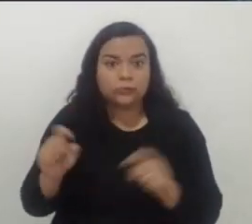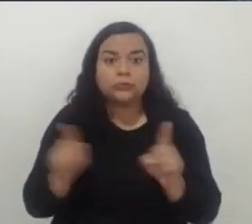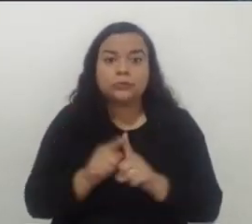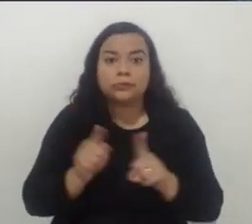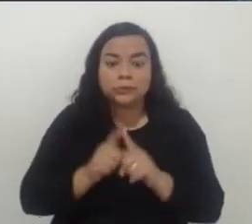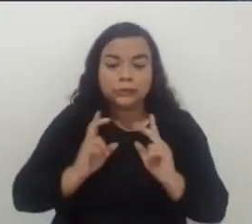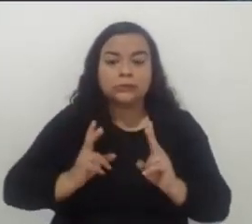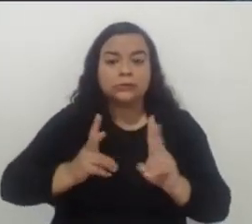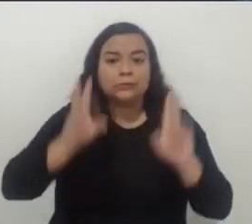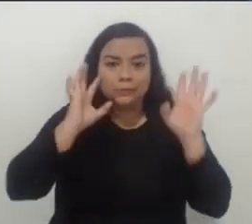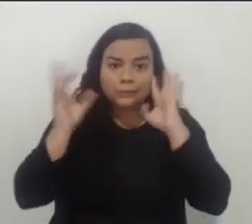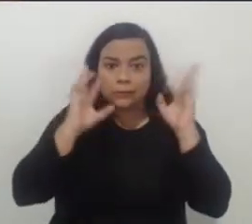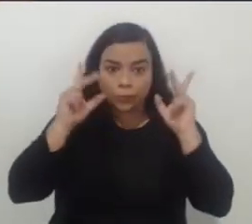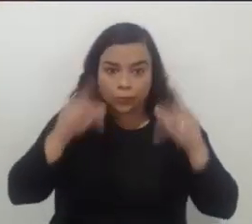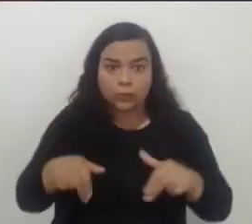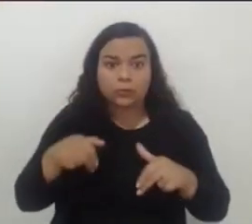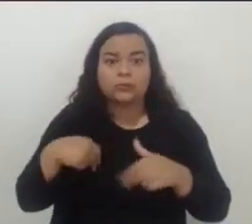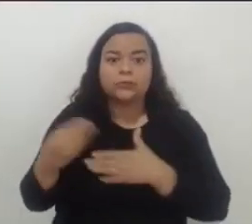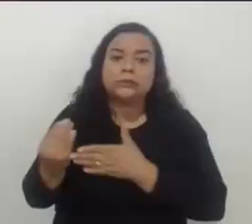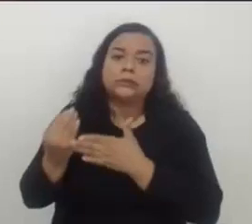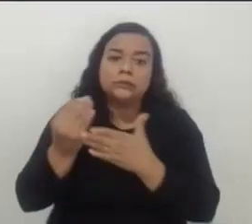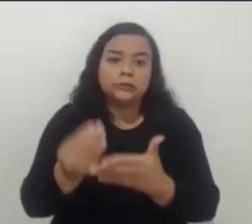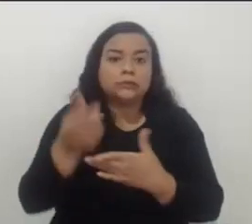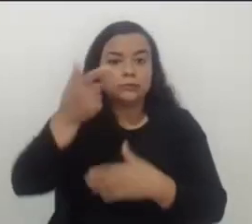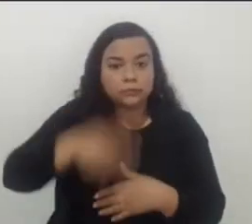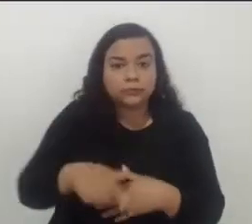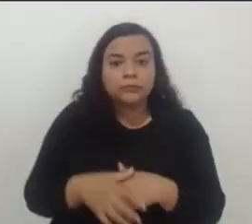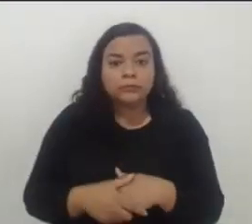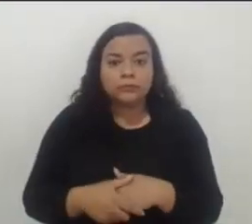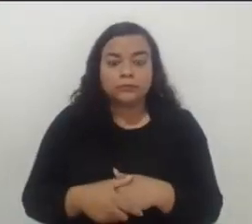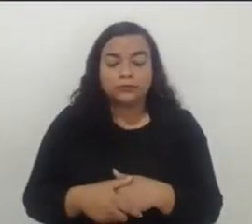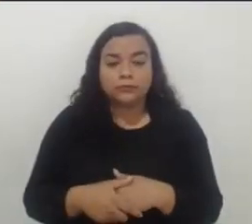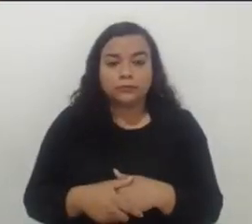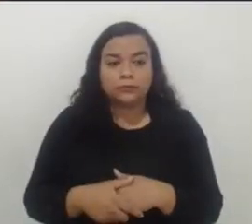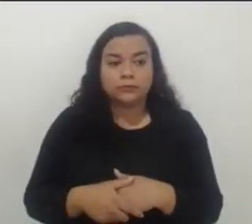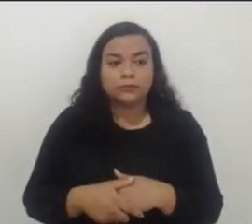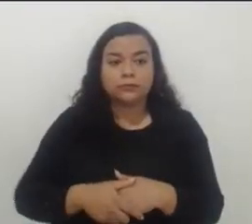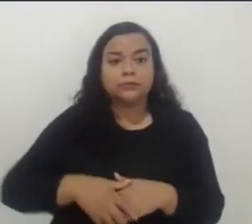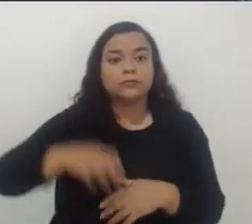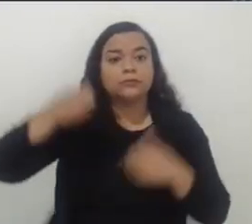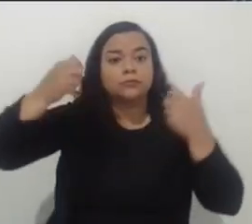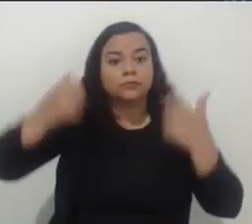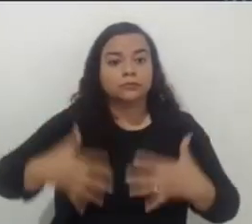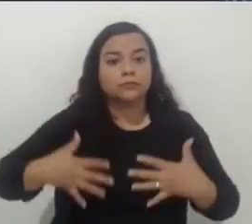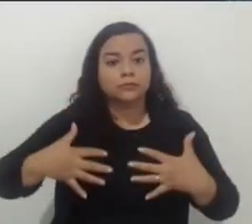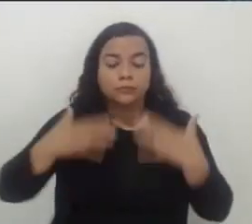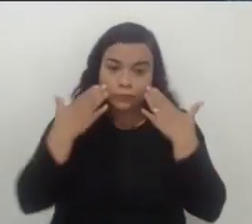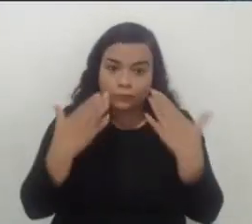pensar, trago uma outra, onde destaco